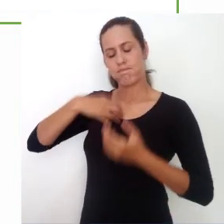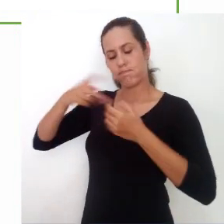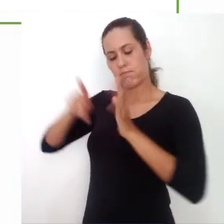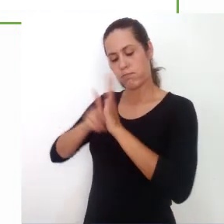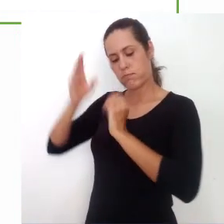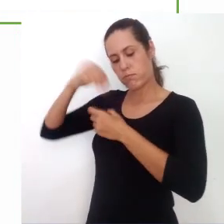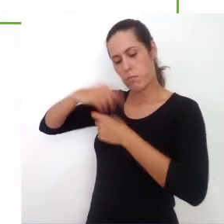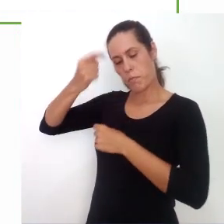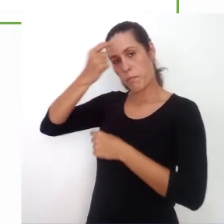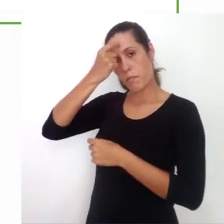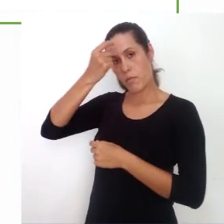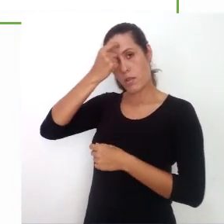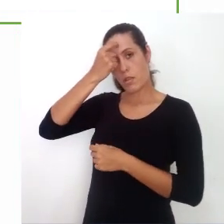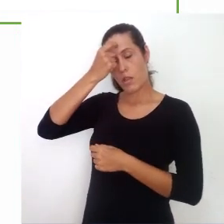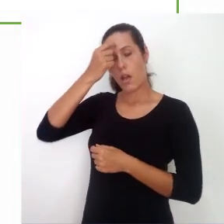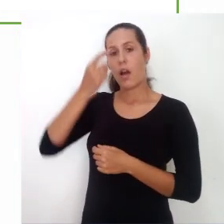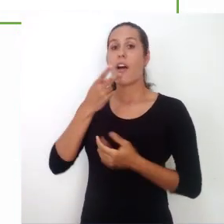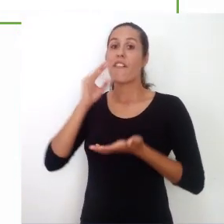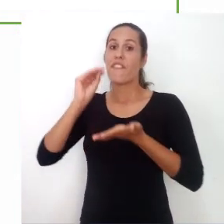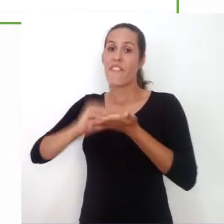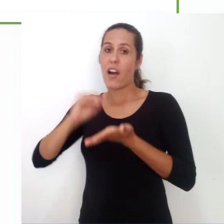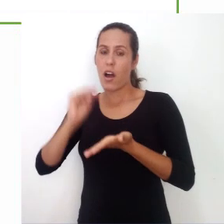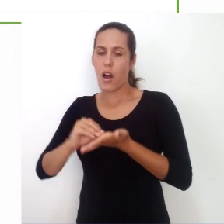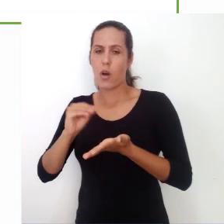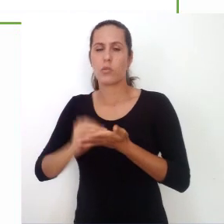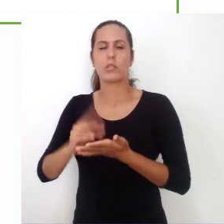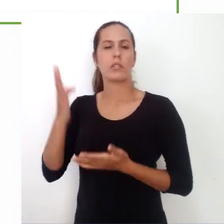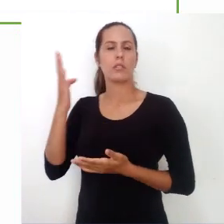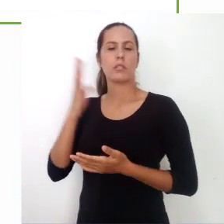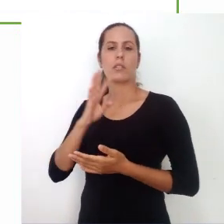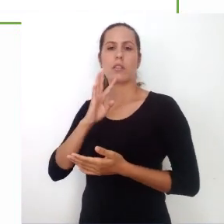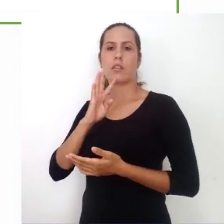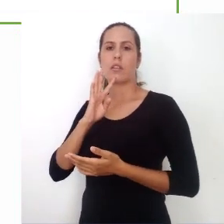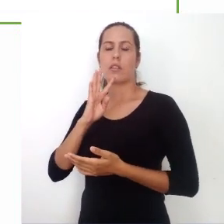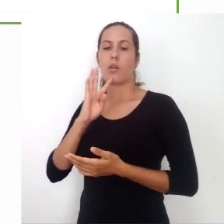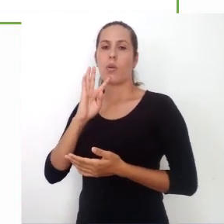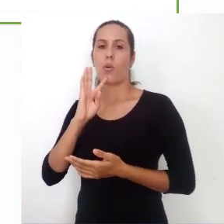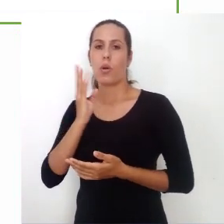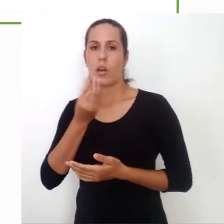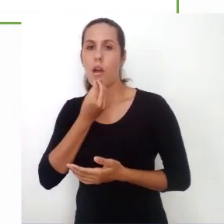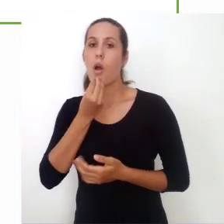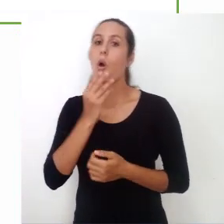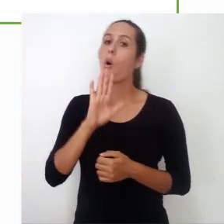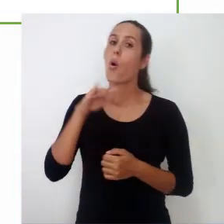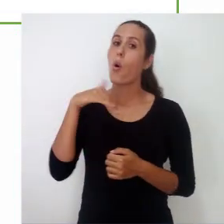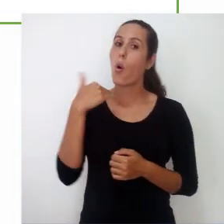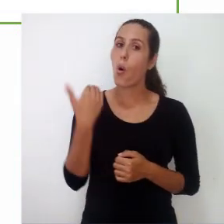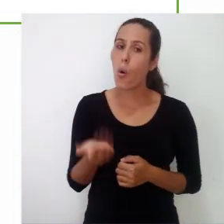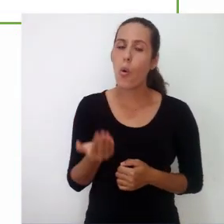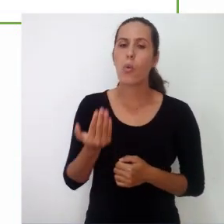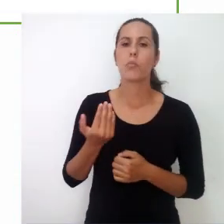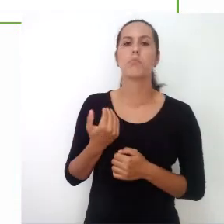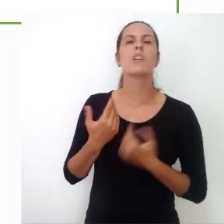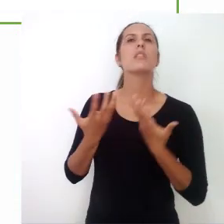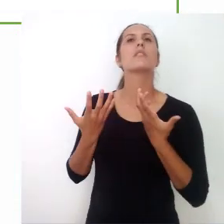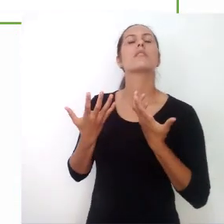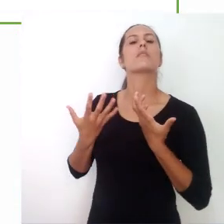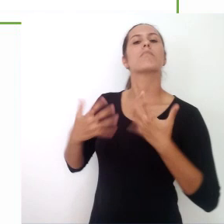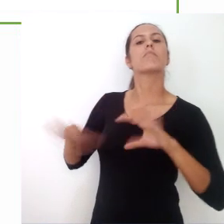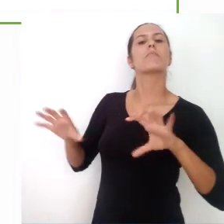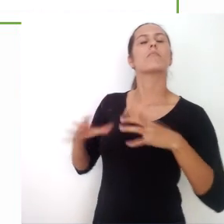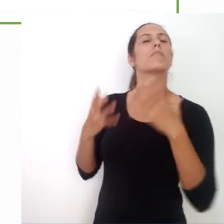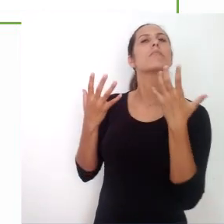caracterizada pela falta de habilidade ou vontade, olha a palavra vontade, em reconhecer e